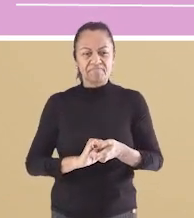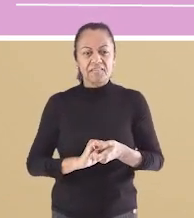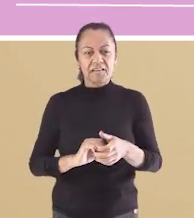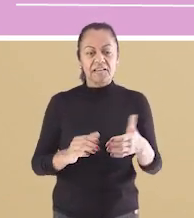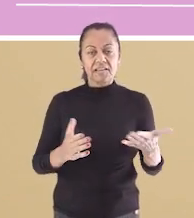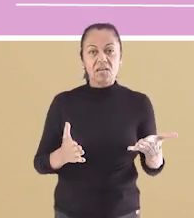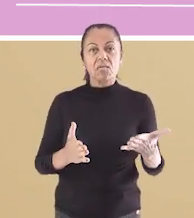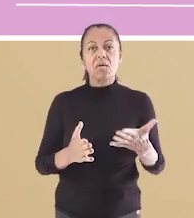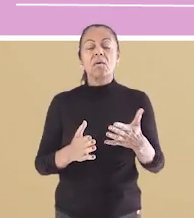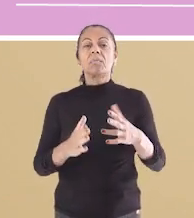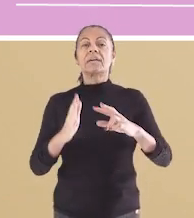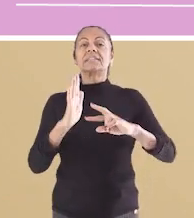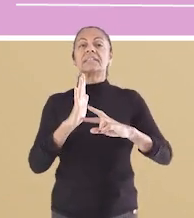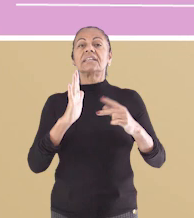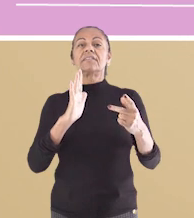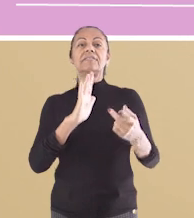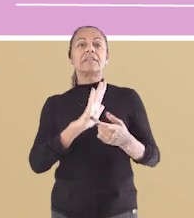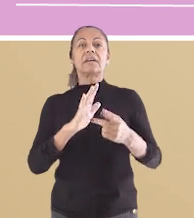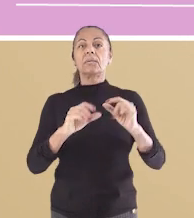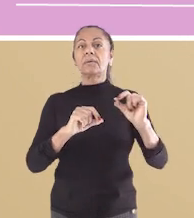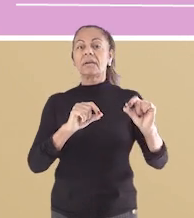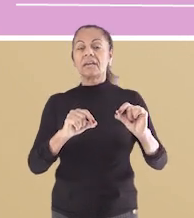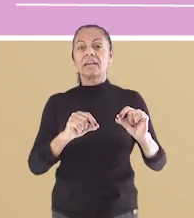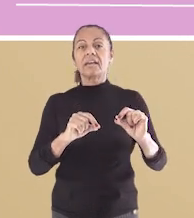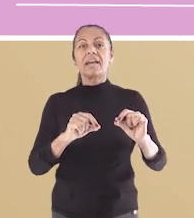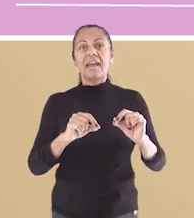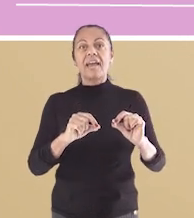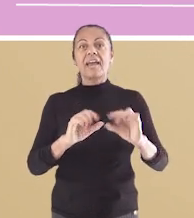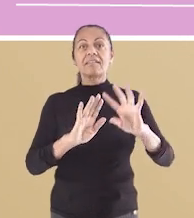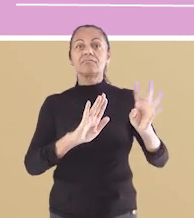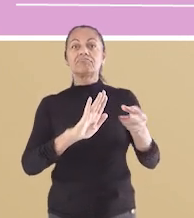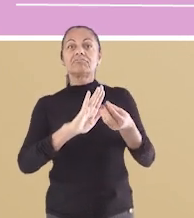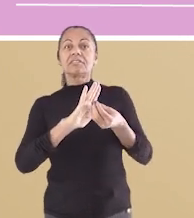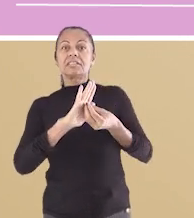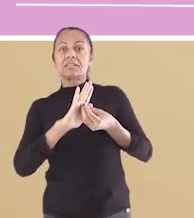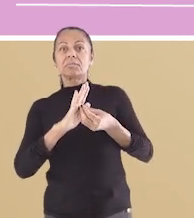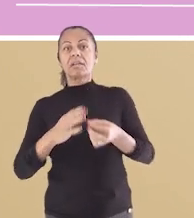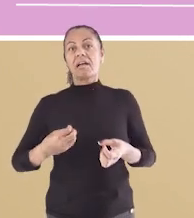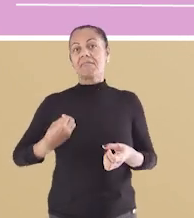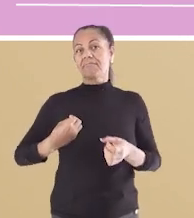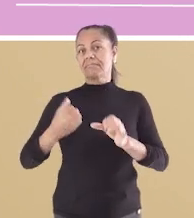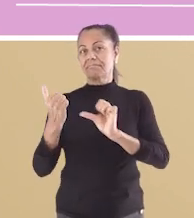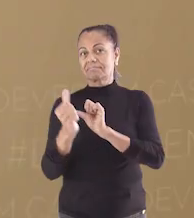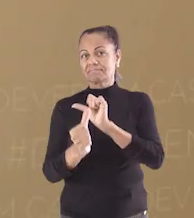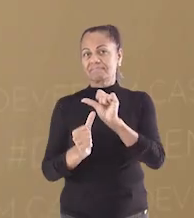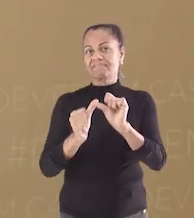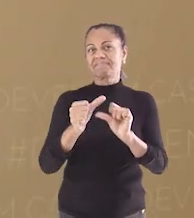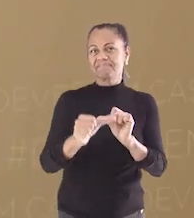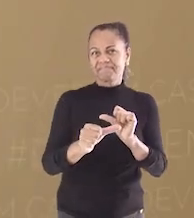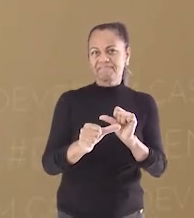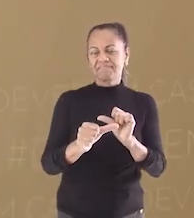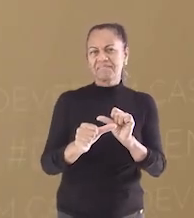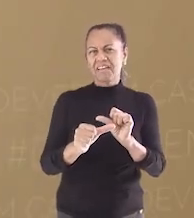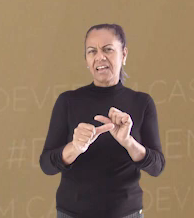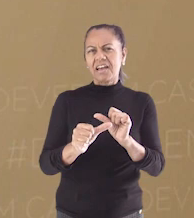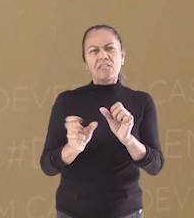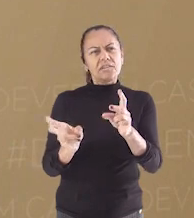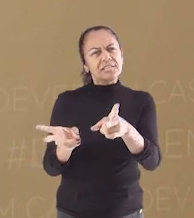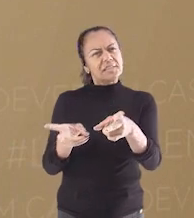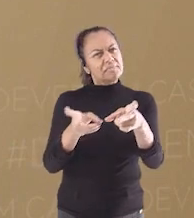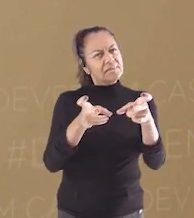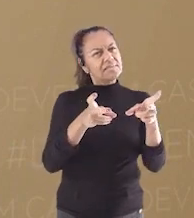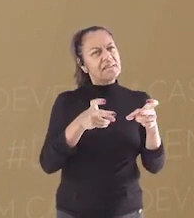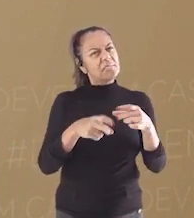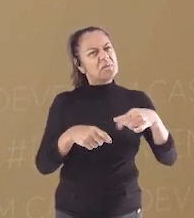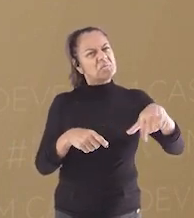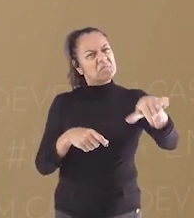cinza é um símbolo do desejo de conversão e da mudança de vida. Você percebeu que